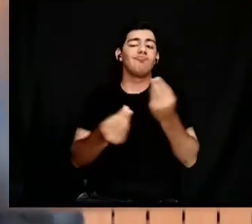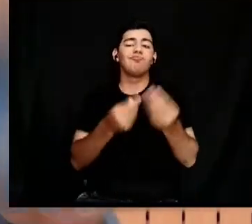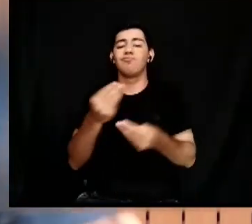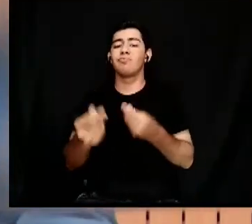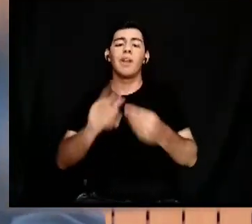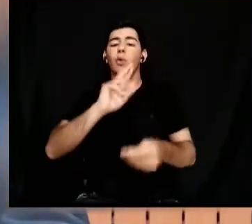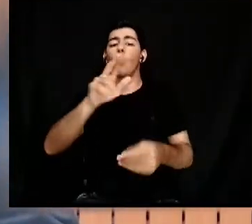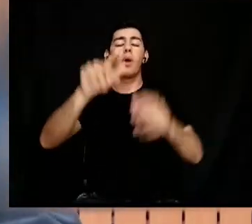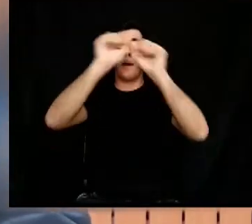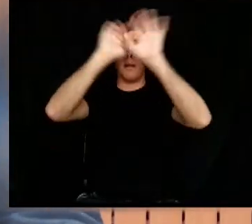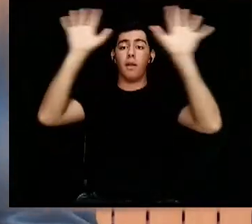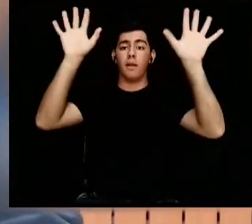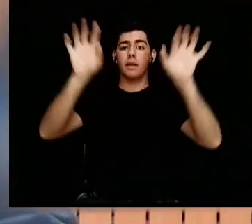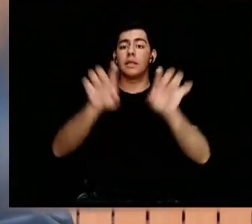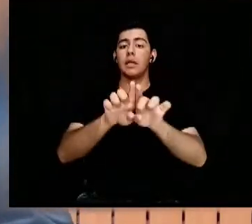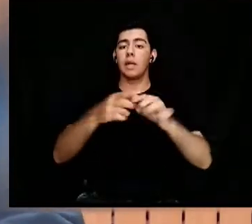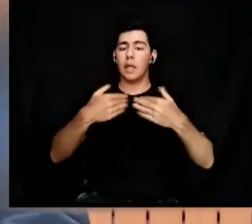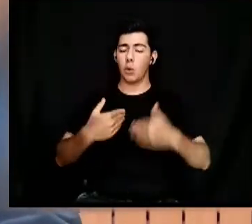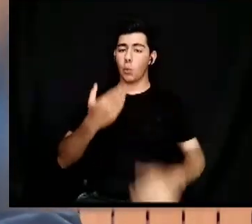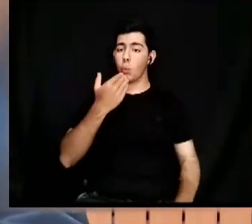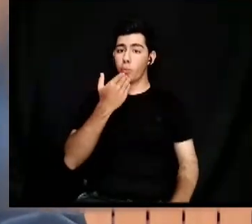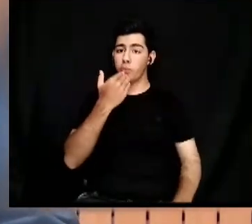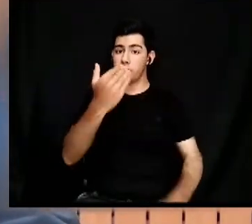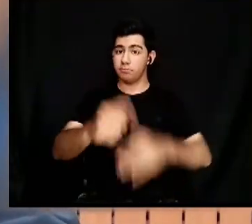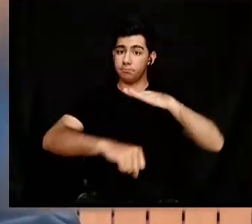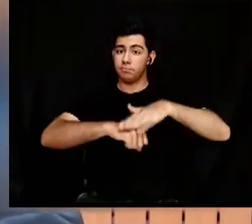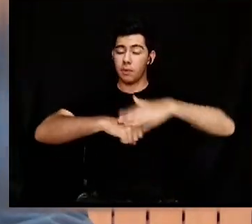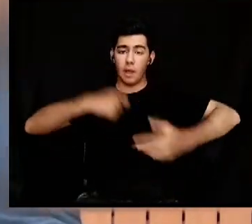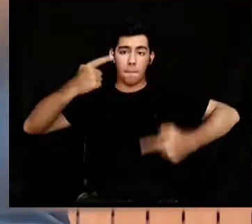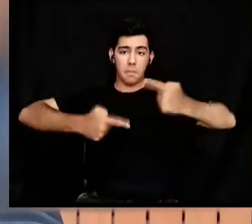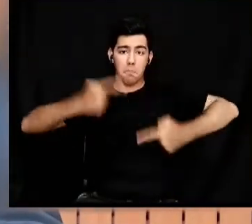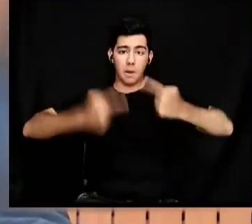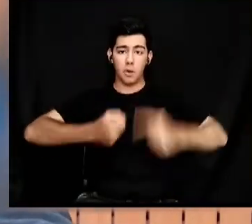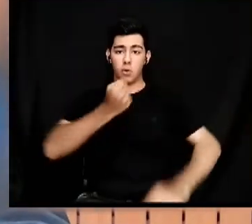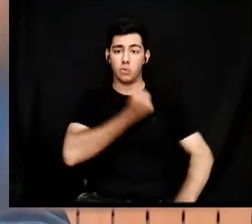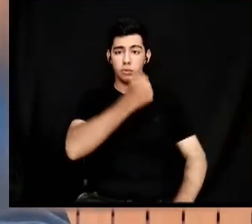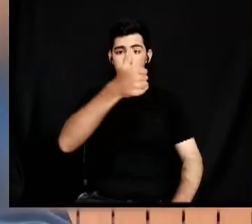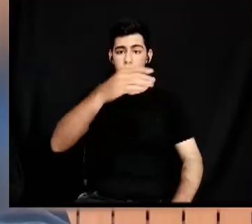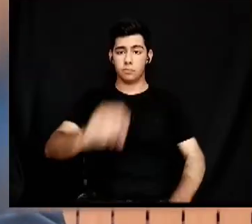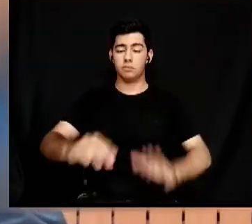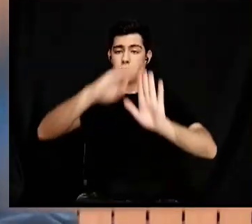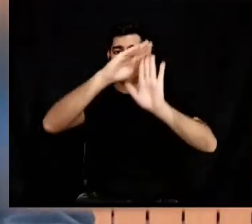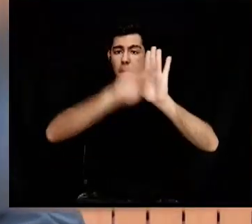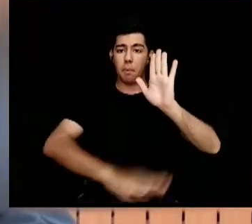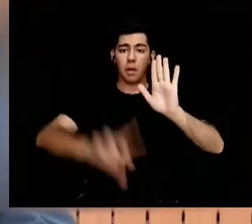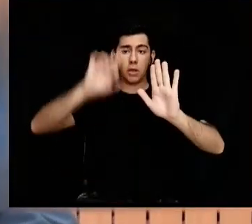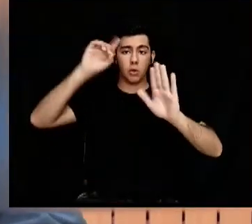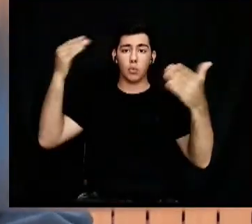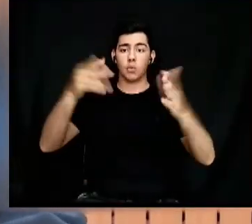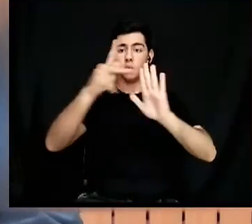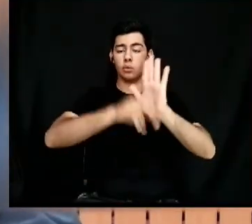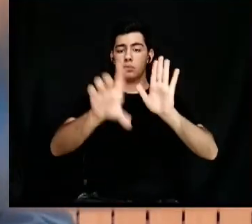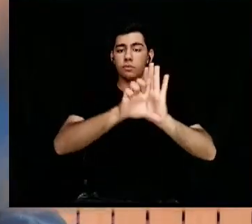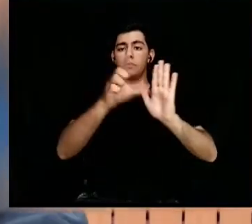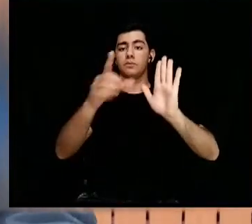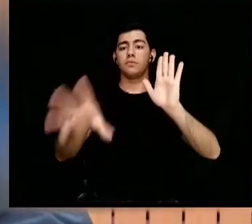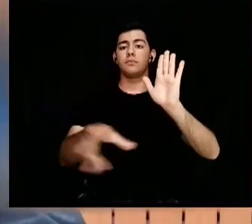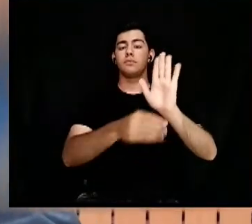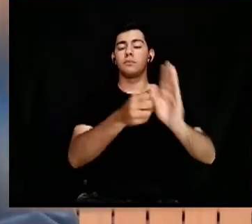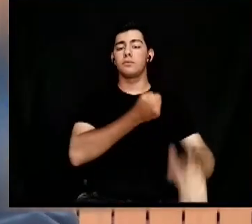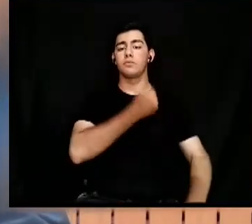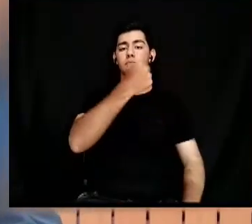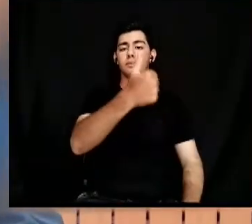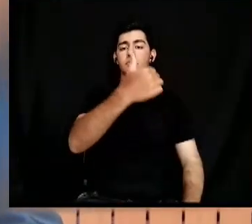questão de discutir o item 10 da nossa pauta, projeto de lei complementar número